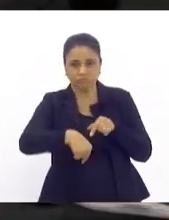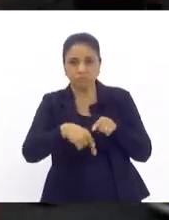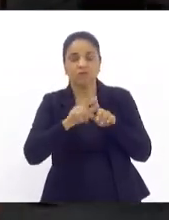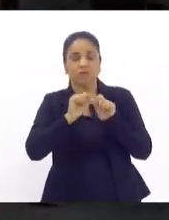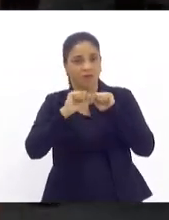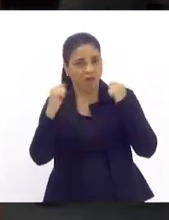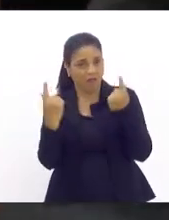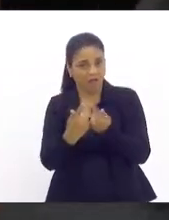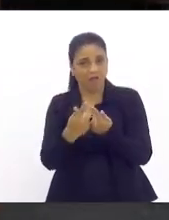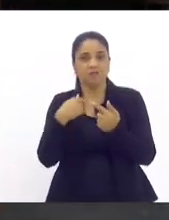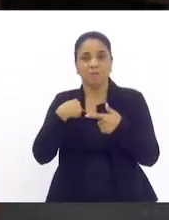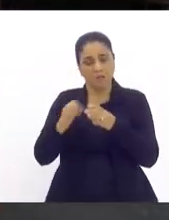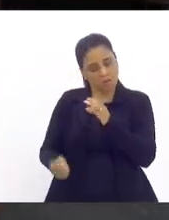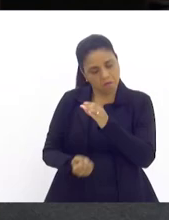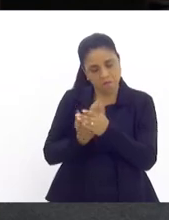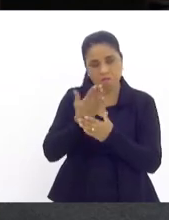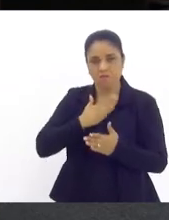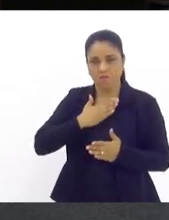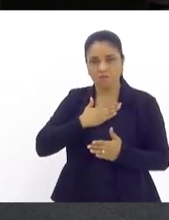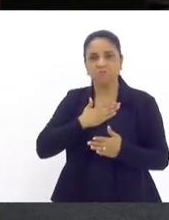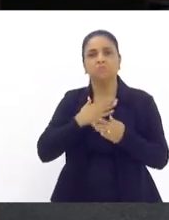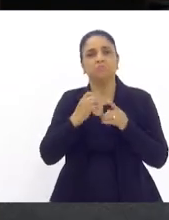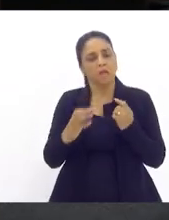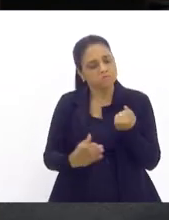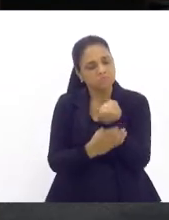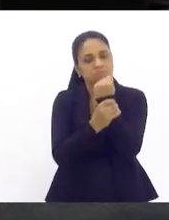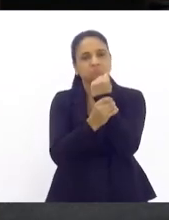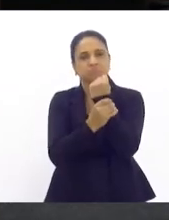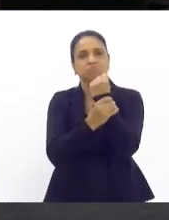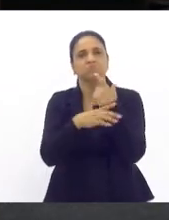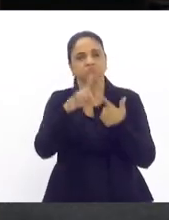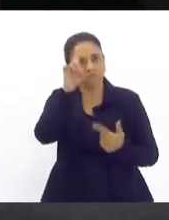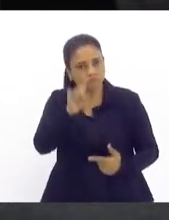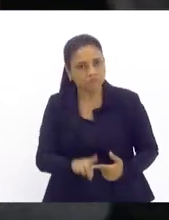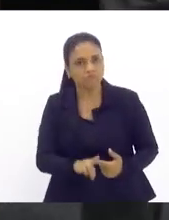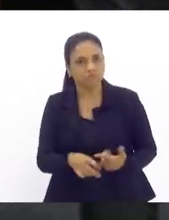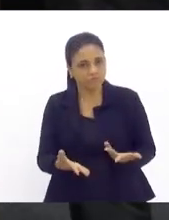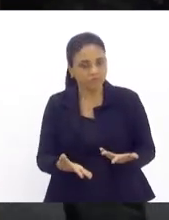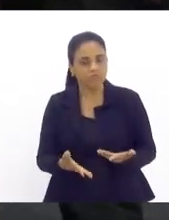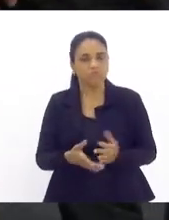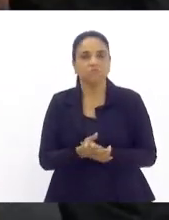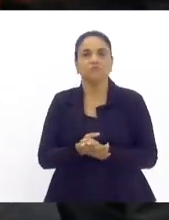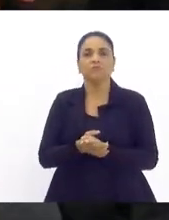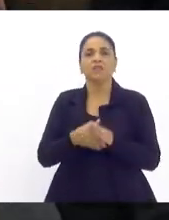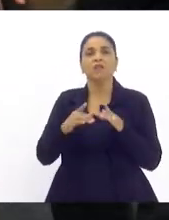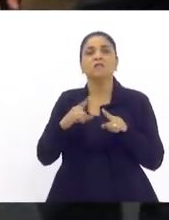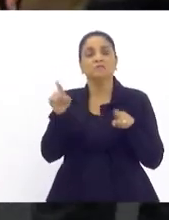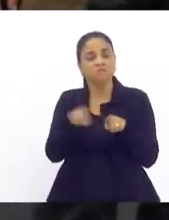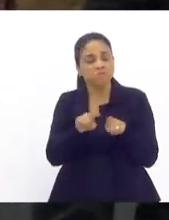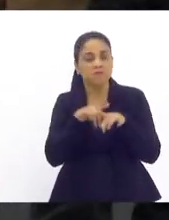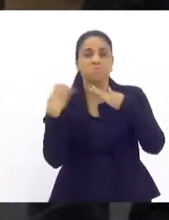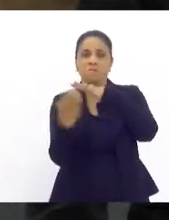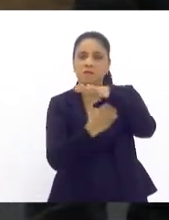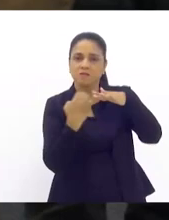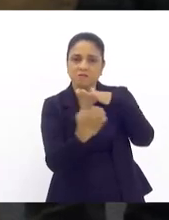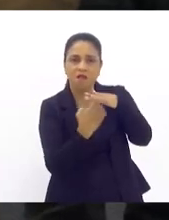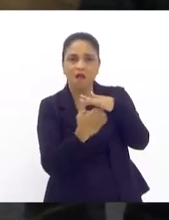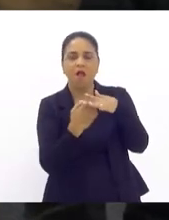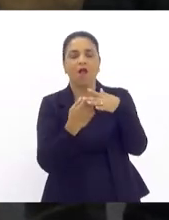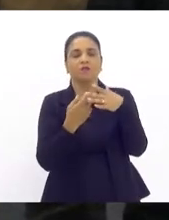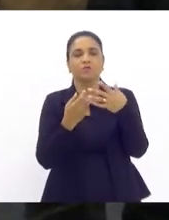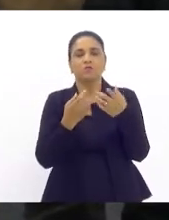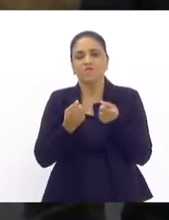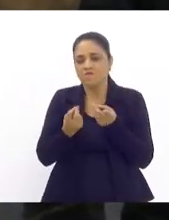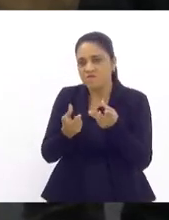autoria para que esse direito seja assegurado e também pensarmos nos empresários e nos comerciantes. E aí esse projeto que